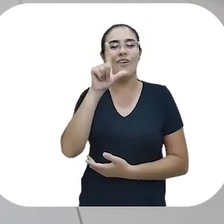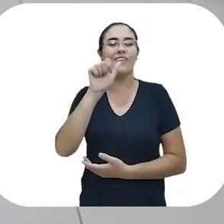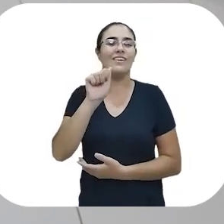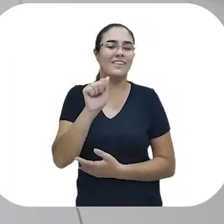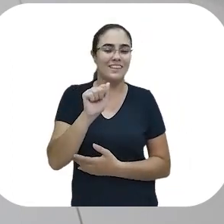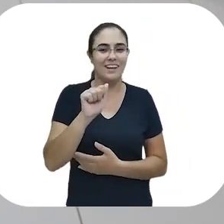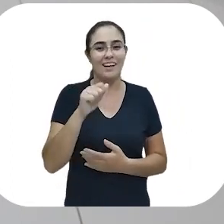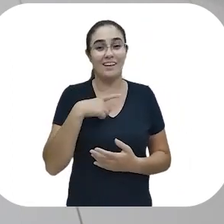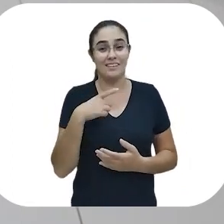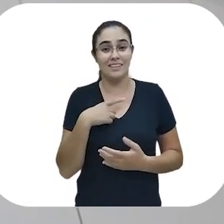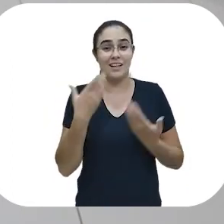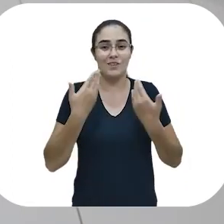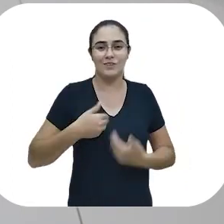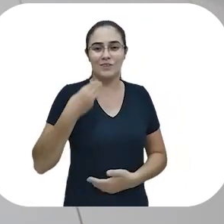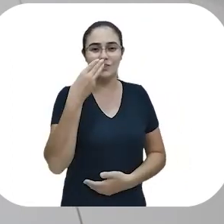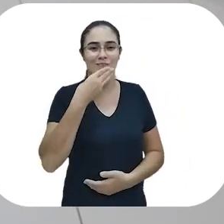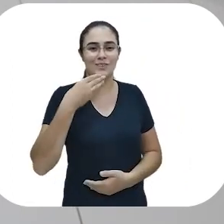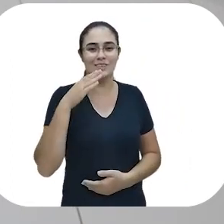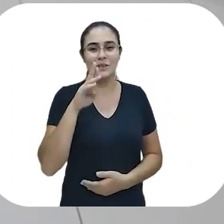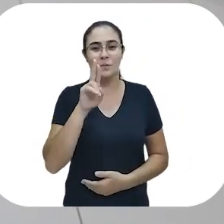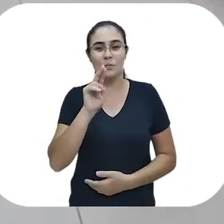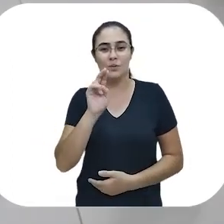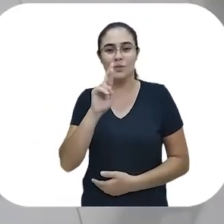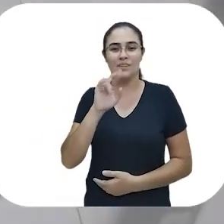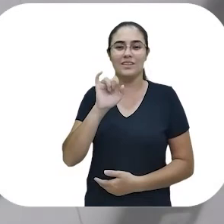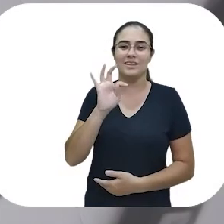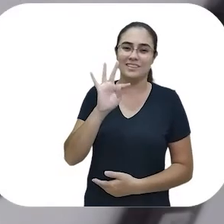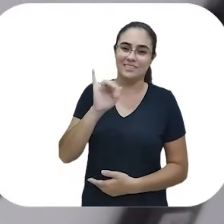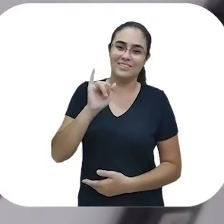tua aurora, sou um doce de buriti.